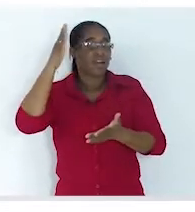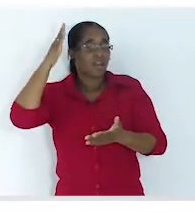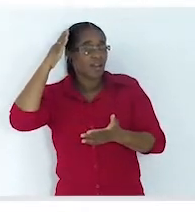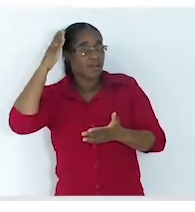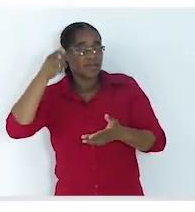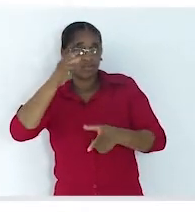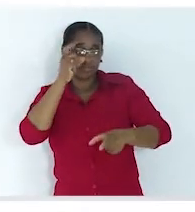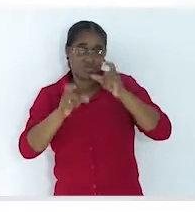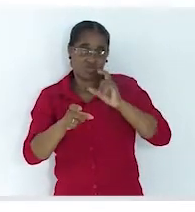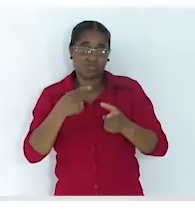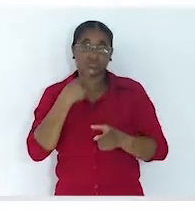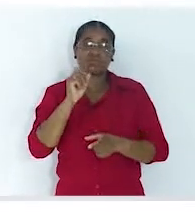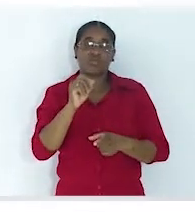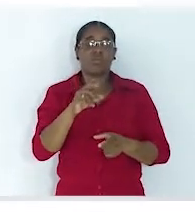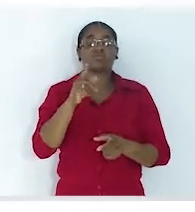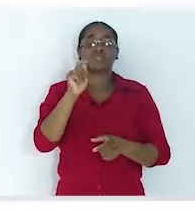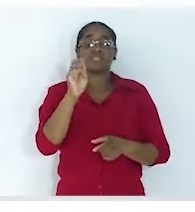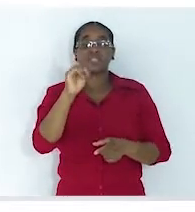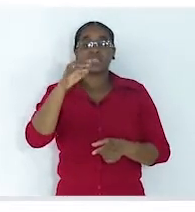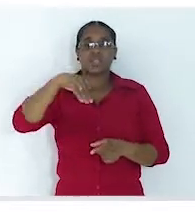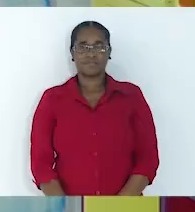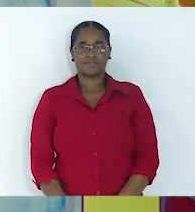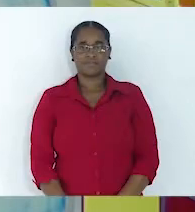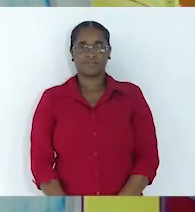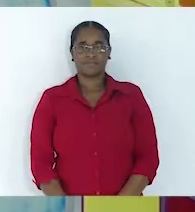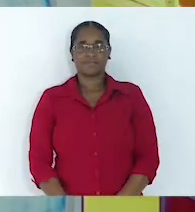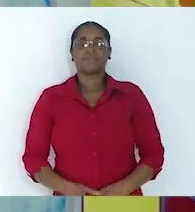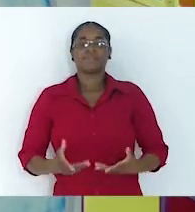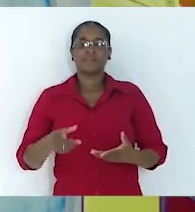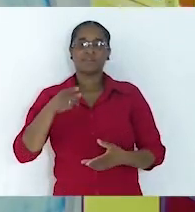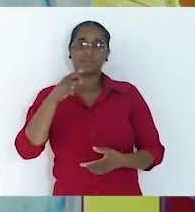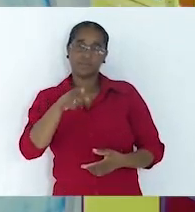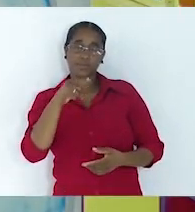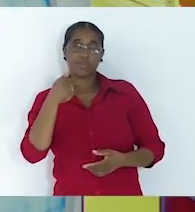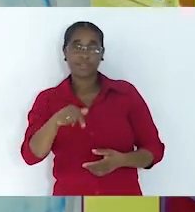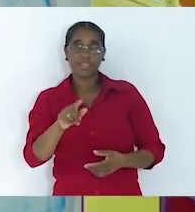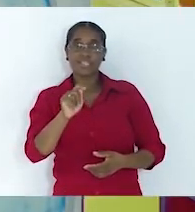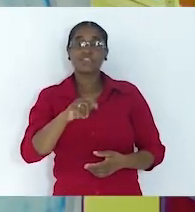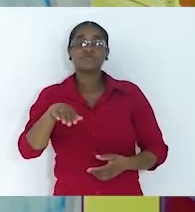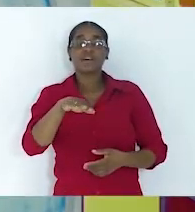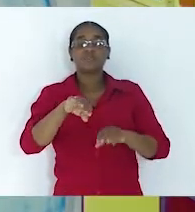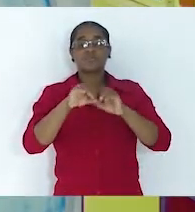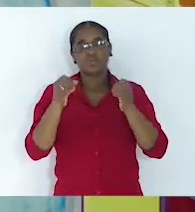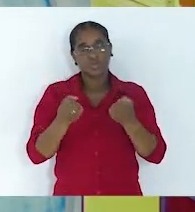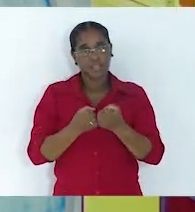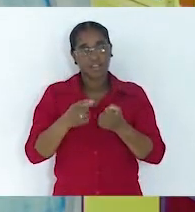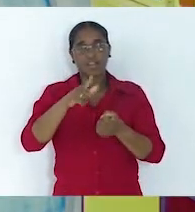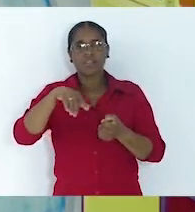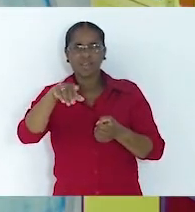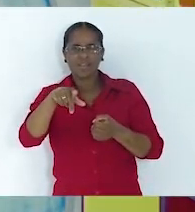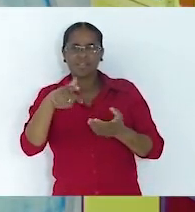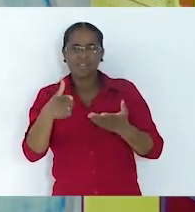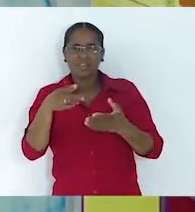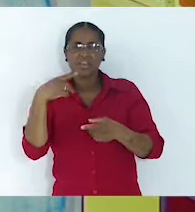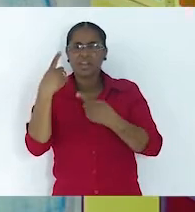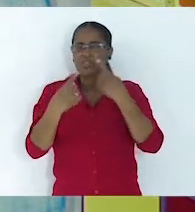chamamos isso de espaço psicológico. Também tens o espaço social. Lá na zona tem alguma